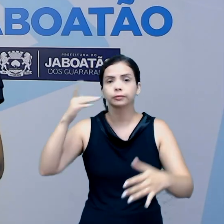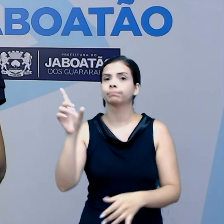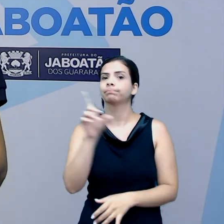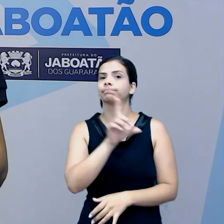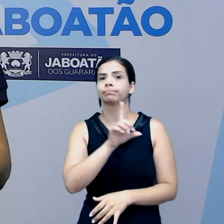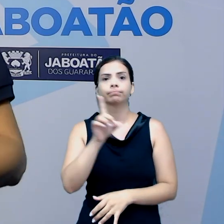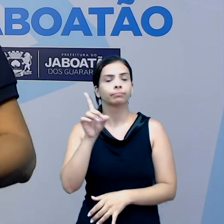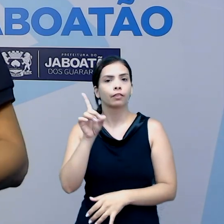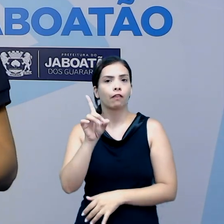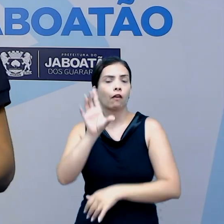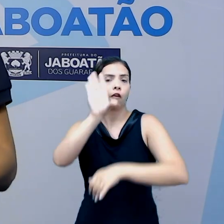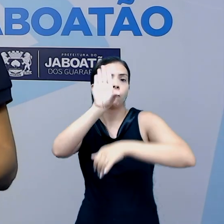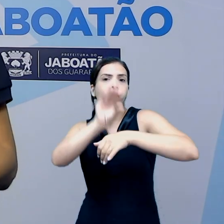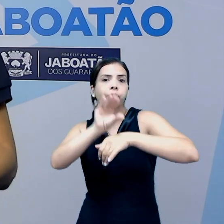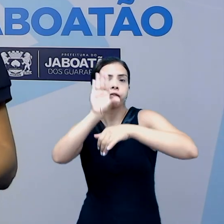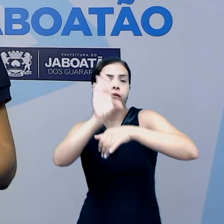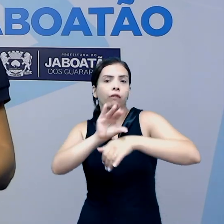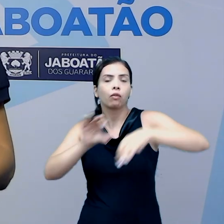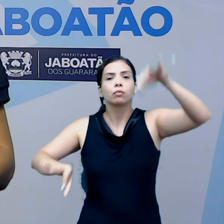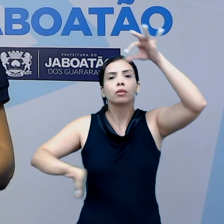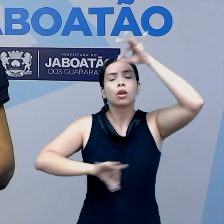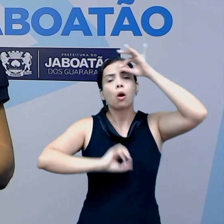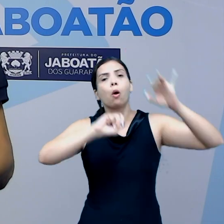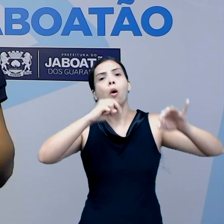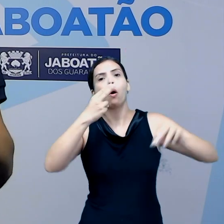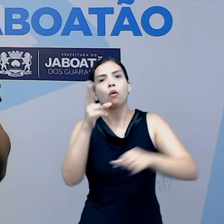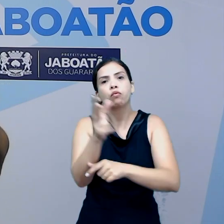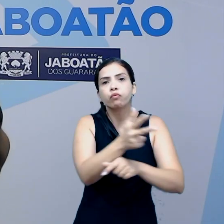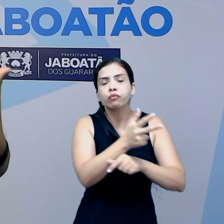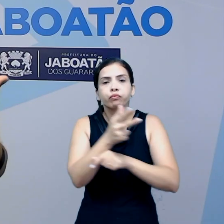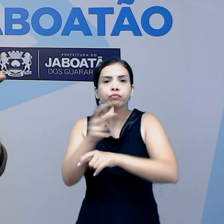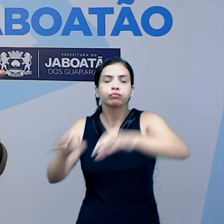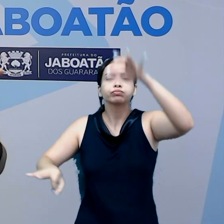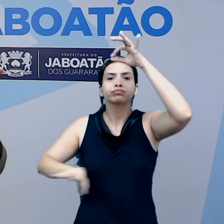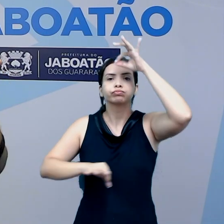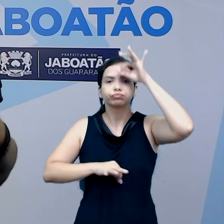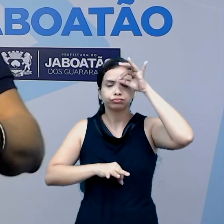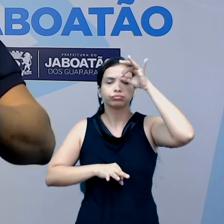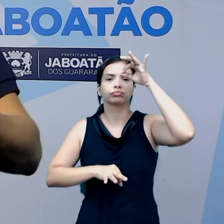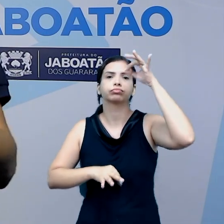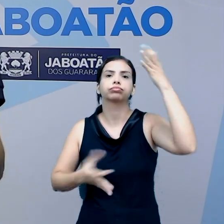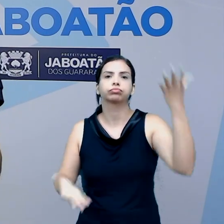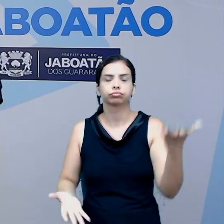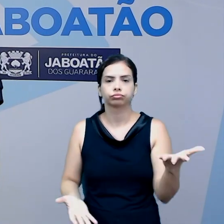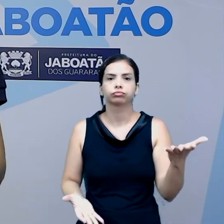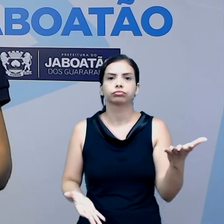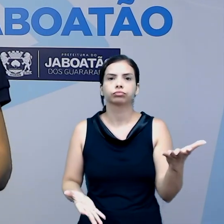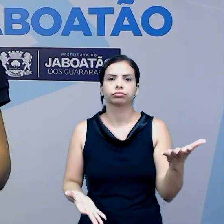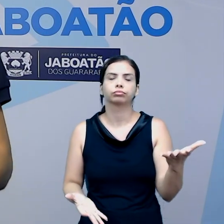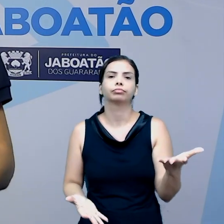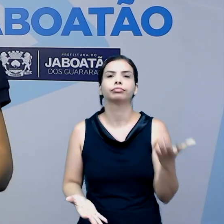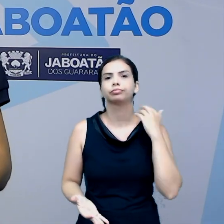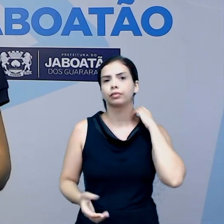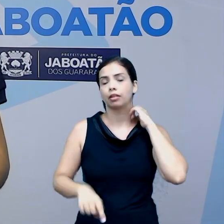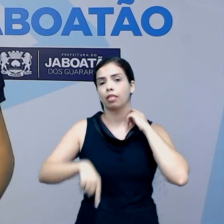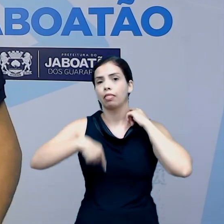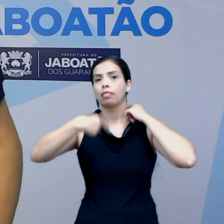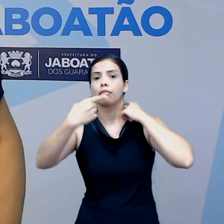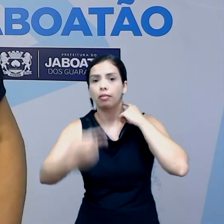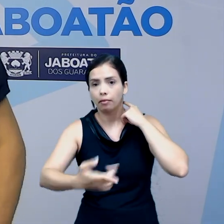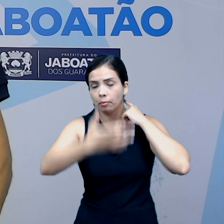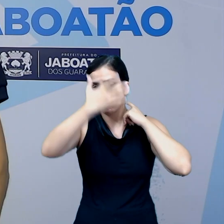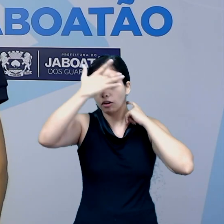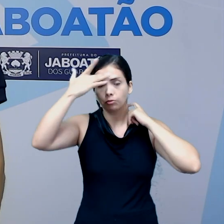foto per formas ou vídeo performance ela foi registrada e depois foi passada para o